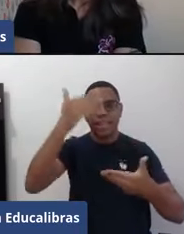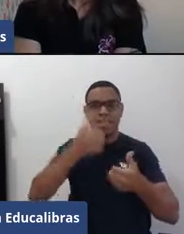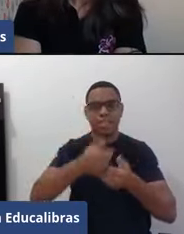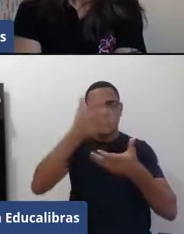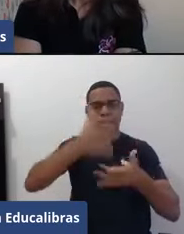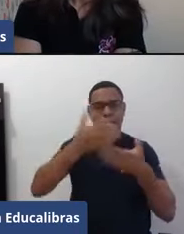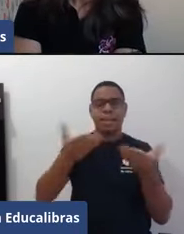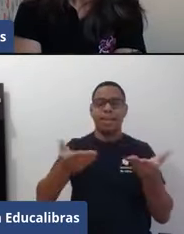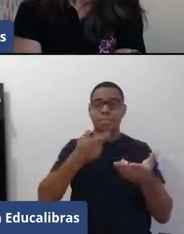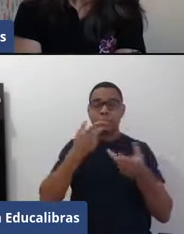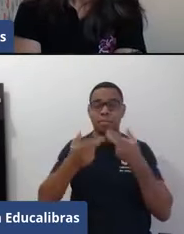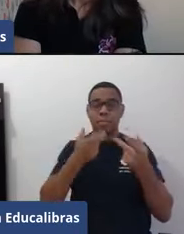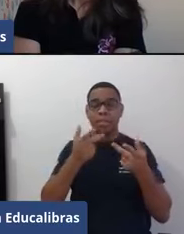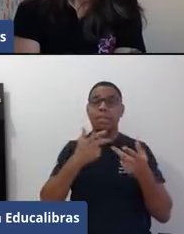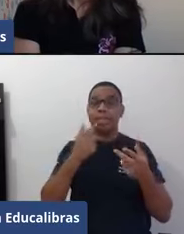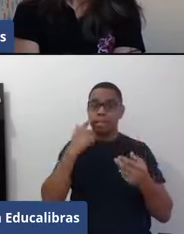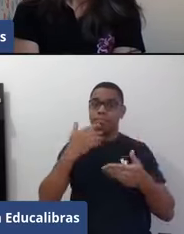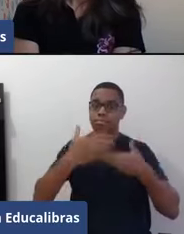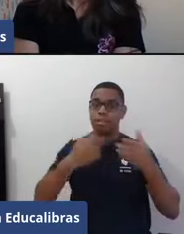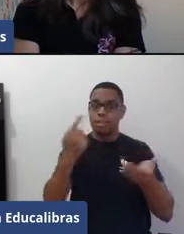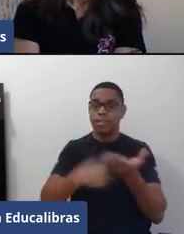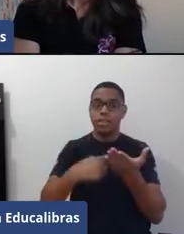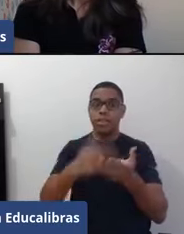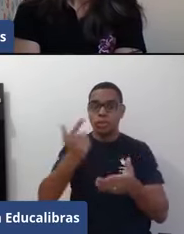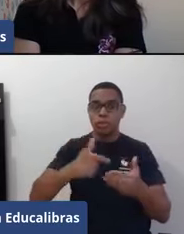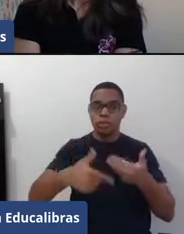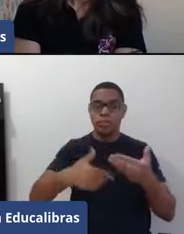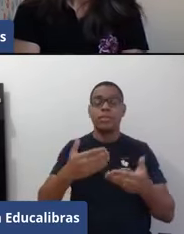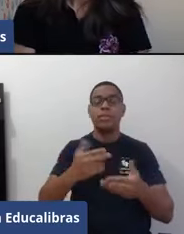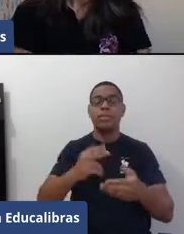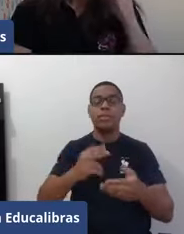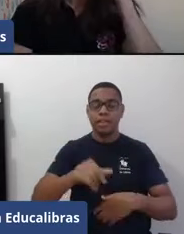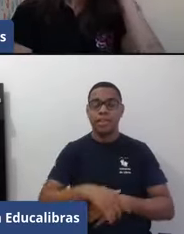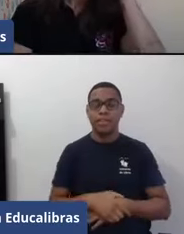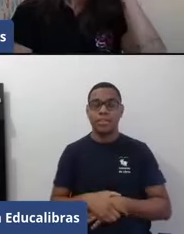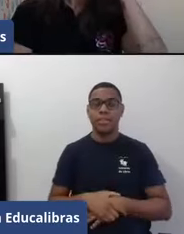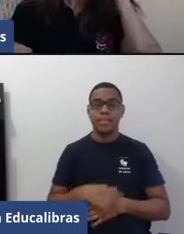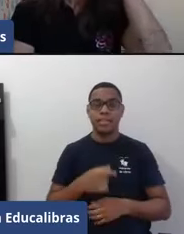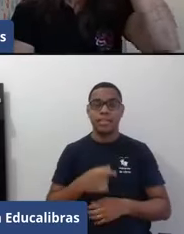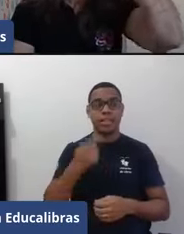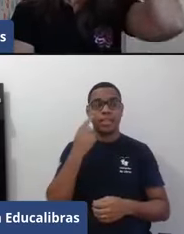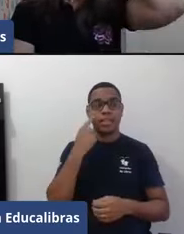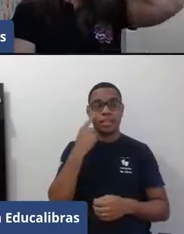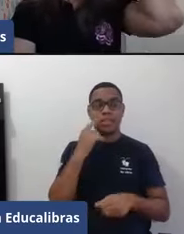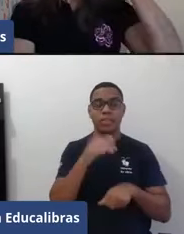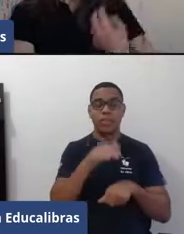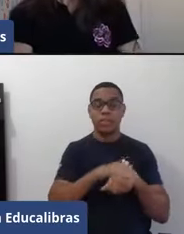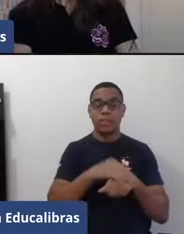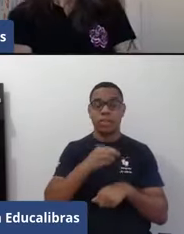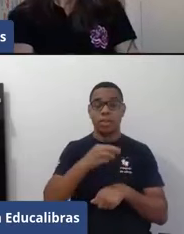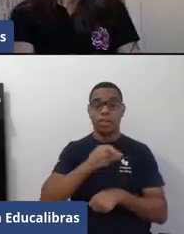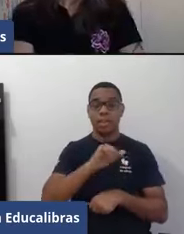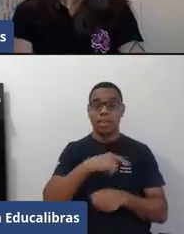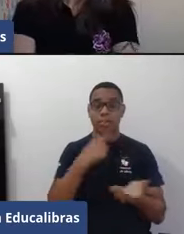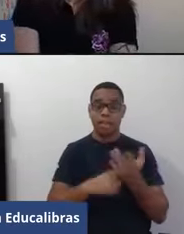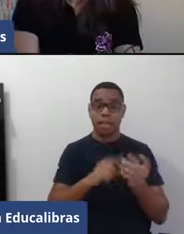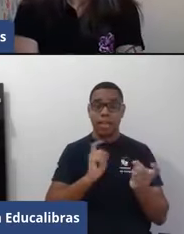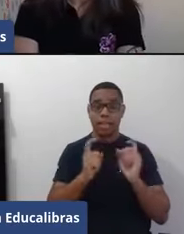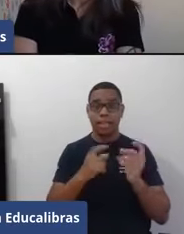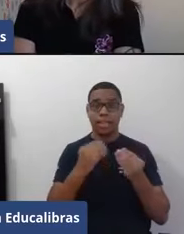conversa. Isso vai render. Já, quer dizer, nós vamos... Estou instando aqui a Marli a voltar às reuniões